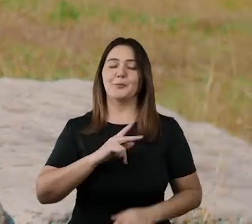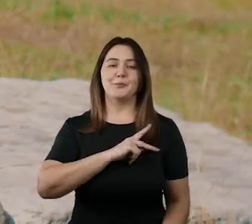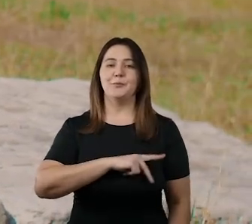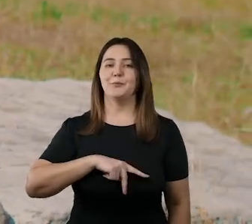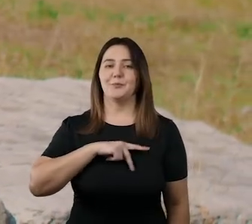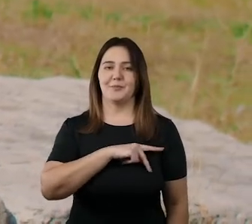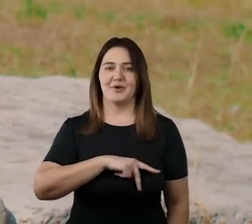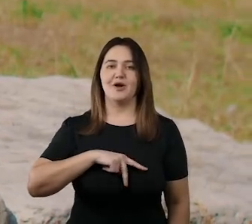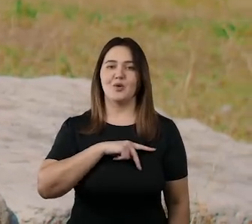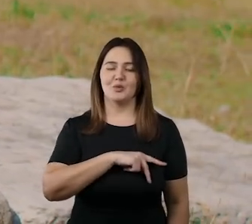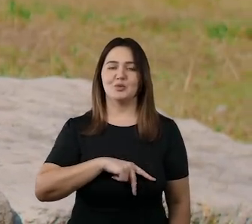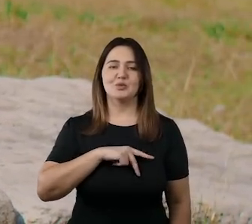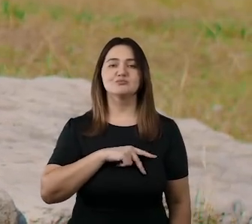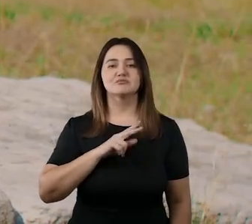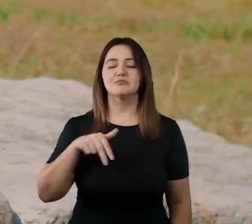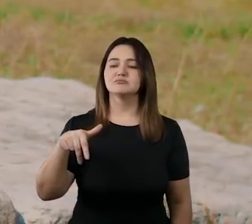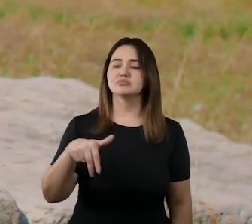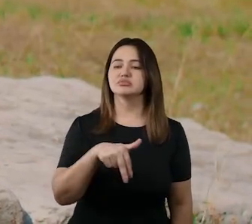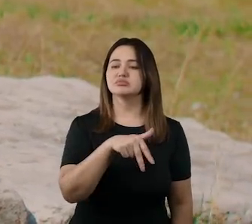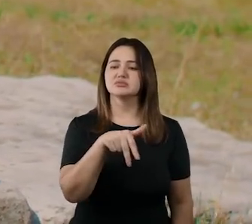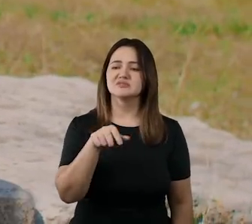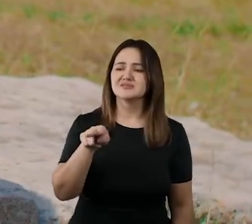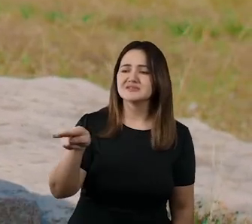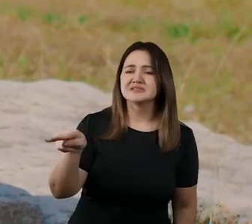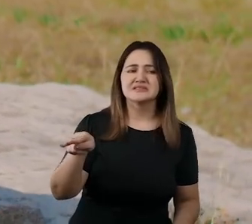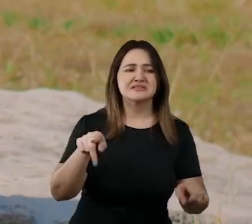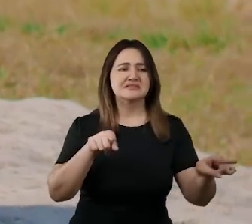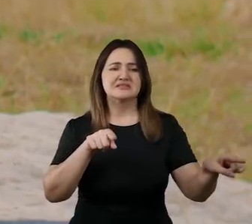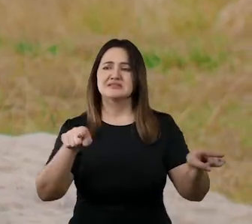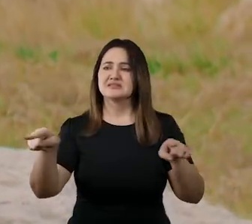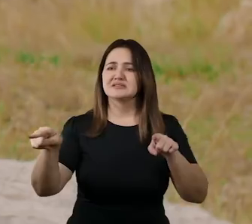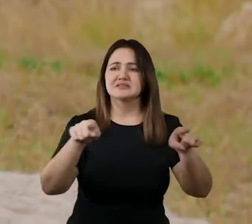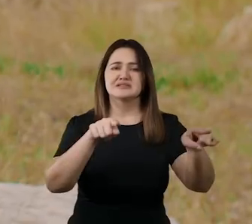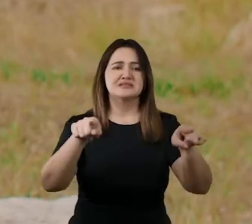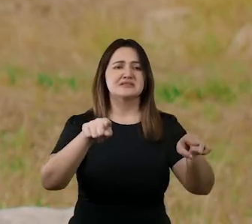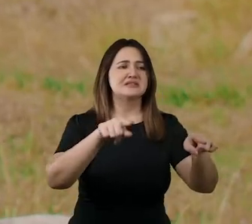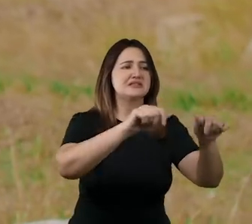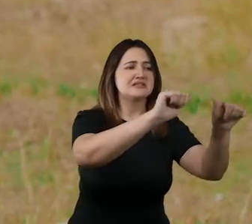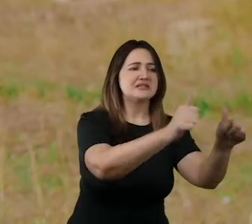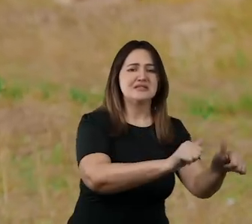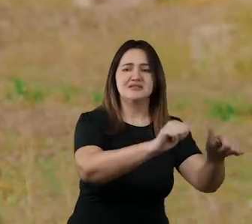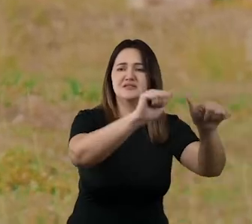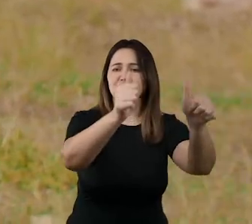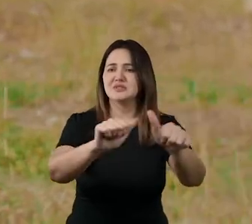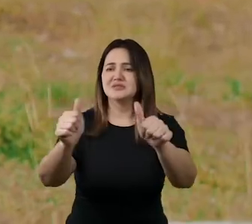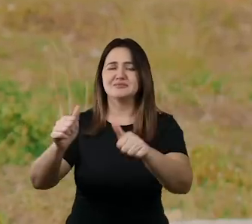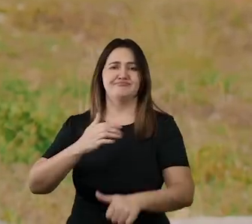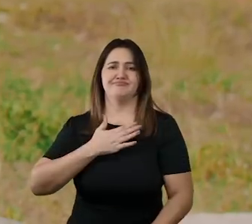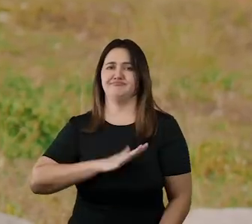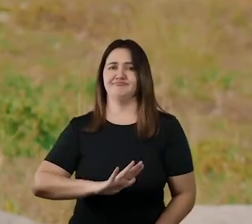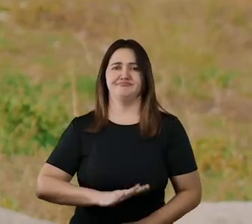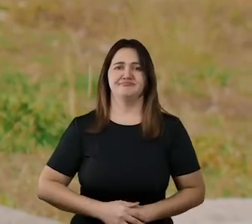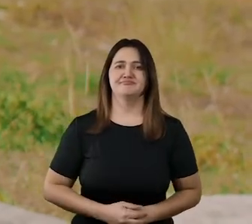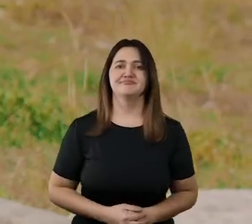Paulo, ele estava inconformado com a idolatria que ele via nesse lugar.